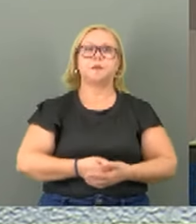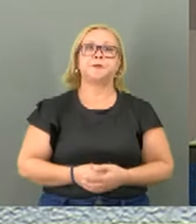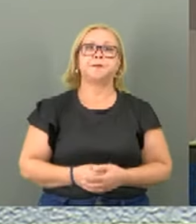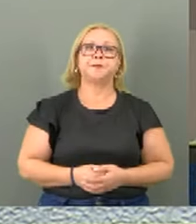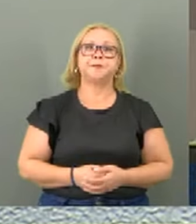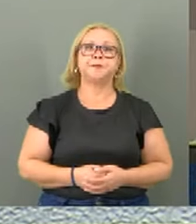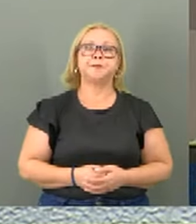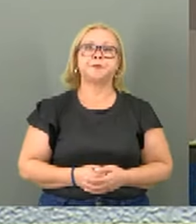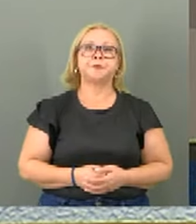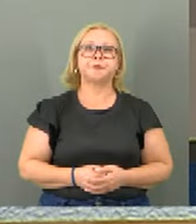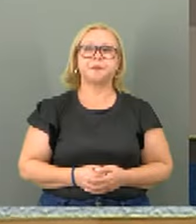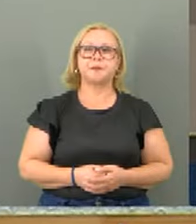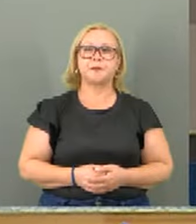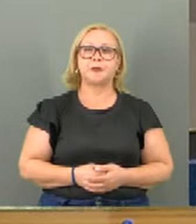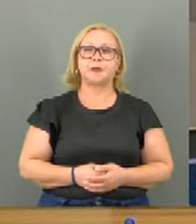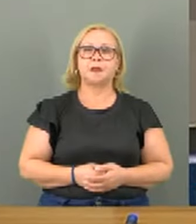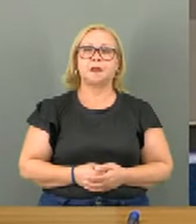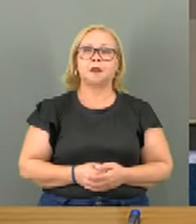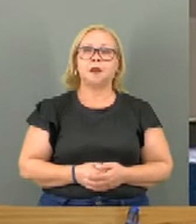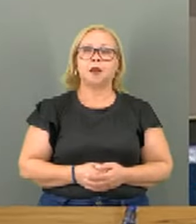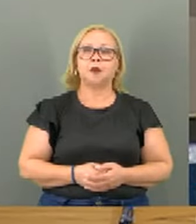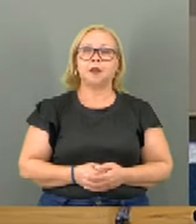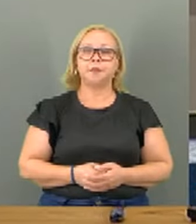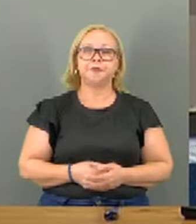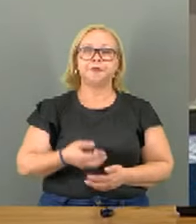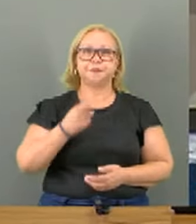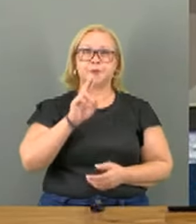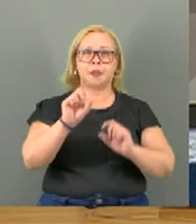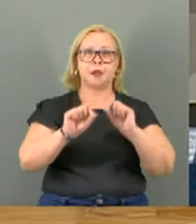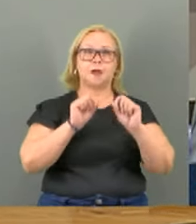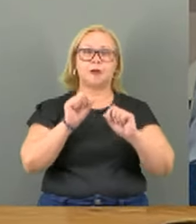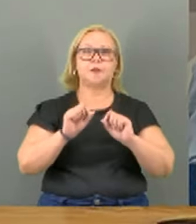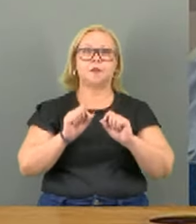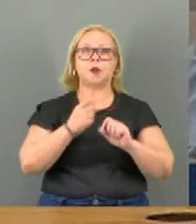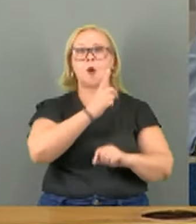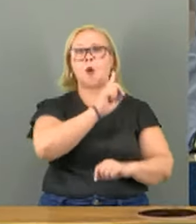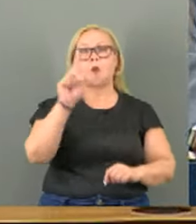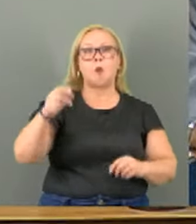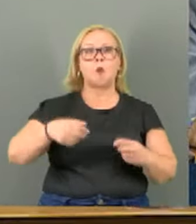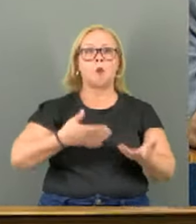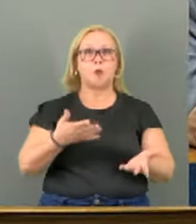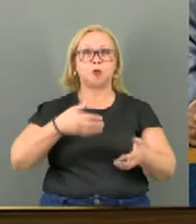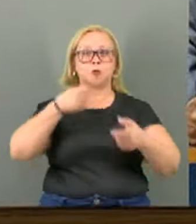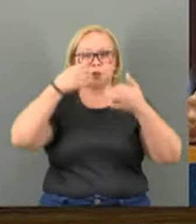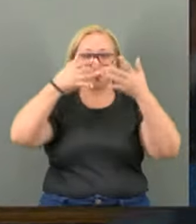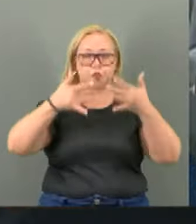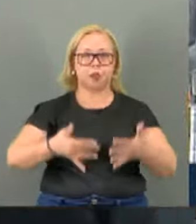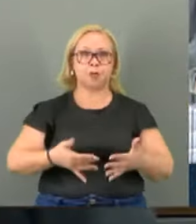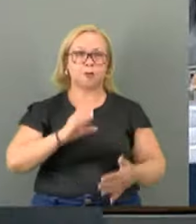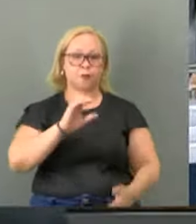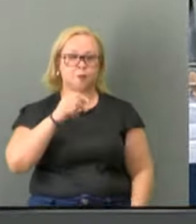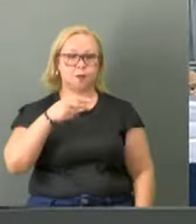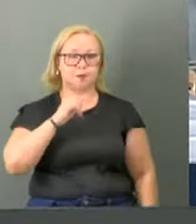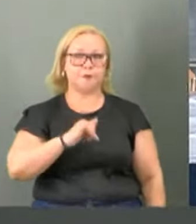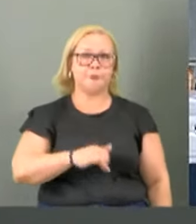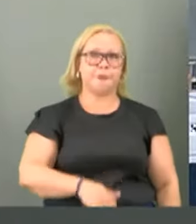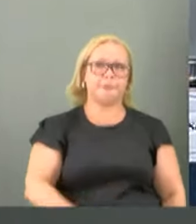Querido representante da Polícia Federal, fica à vontade com os ótimos questionamentos do nosso vice-presidente dessa CPI, senador Eduardo